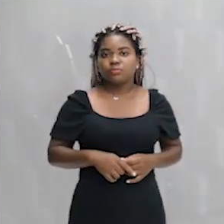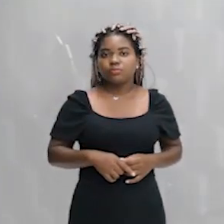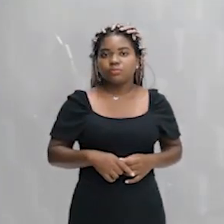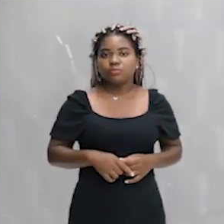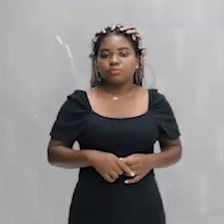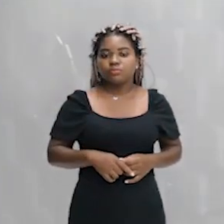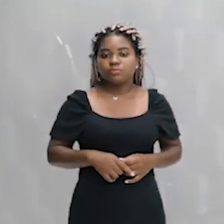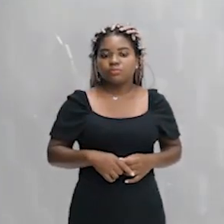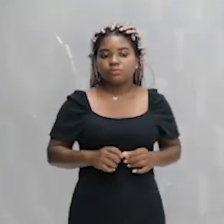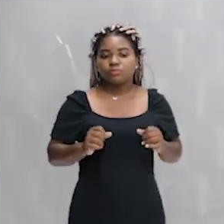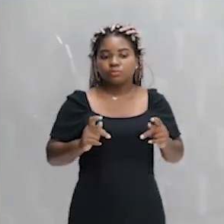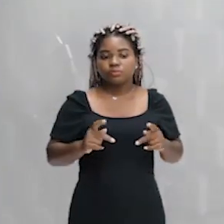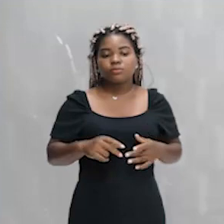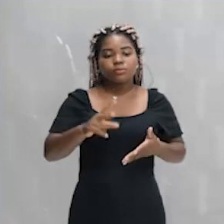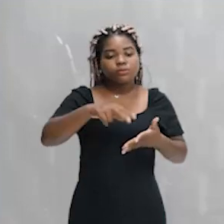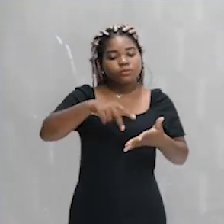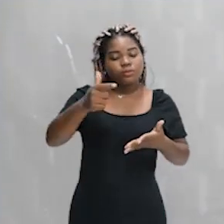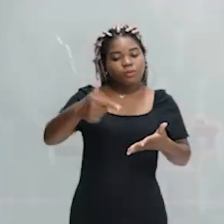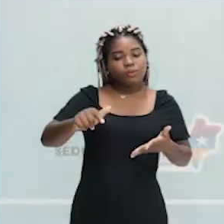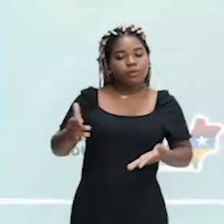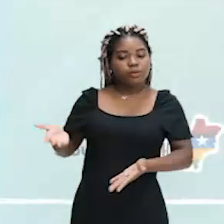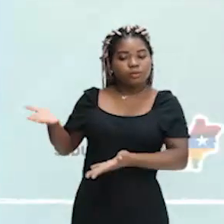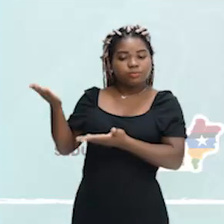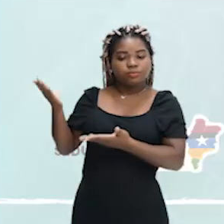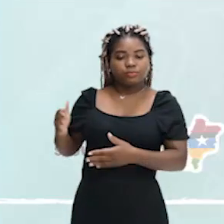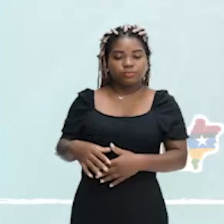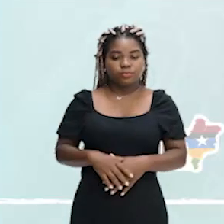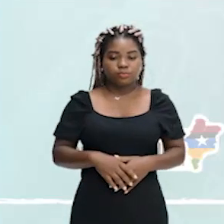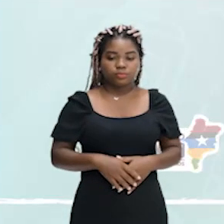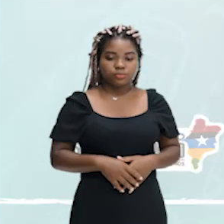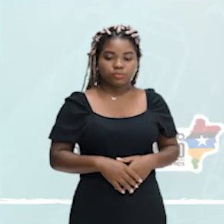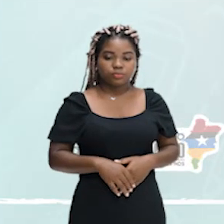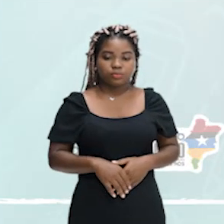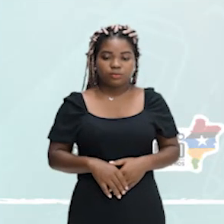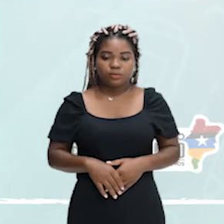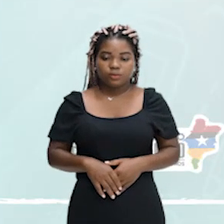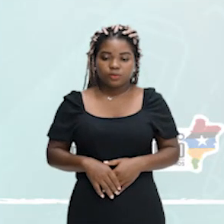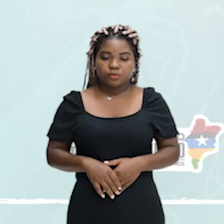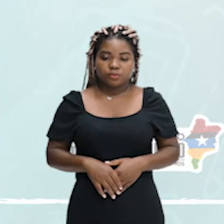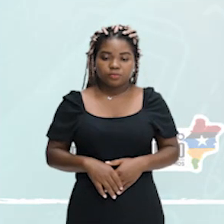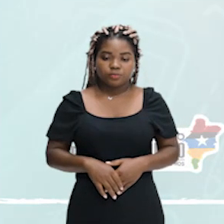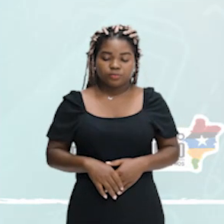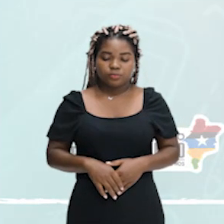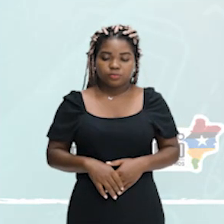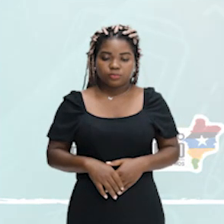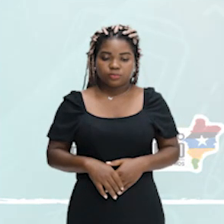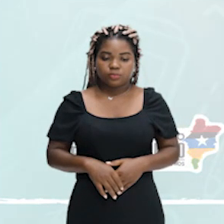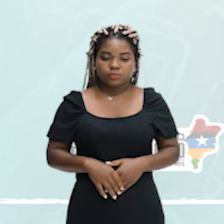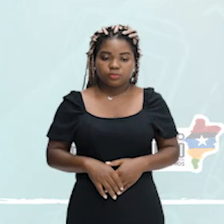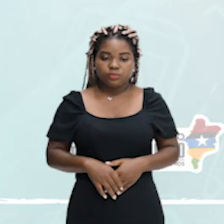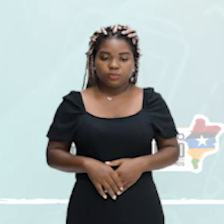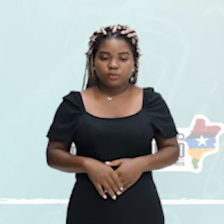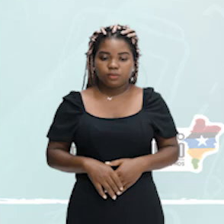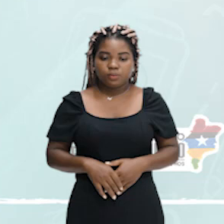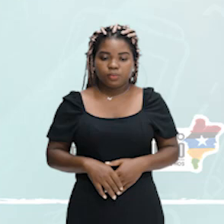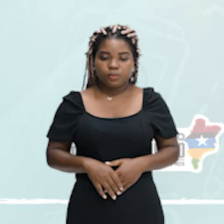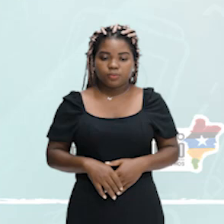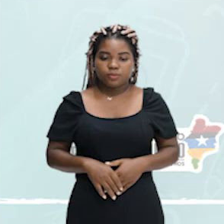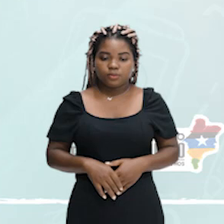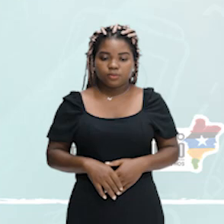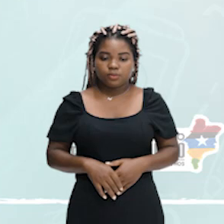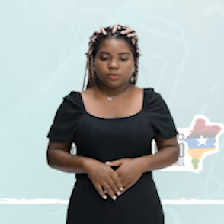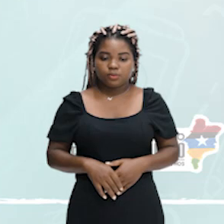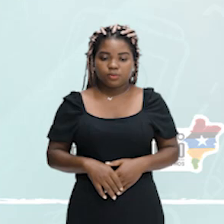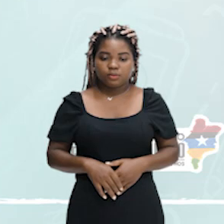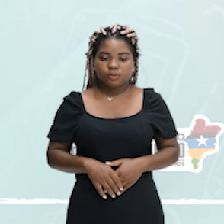tabela e começou a pensar, tá bom? Então, vamos lá. Supondo-se que as condições de reprodução continuem válidas